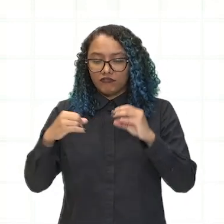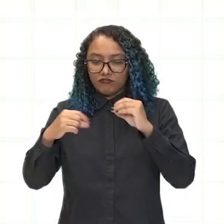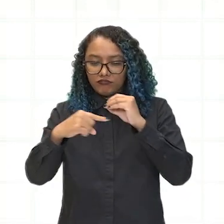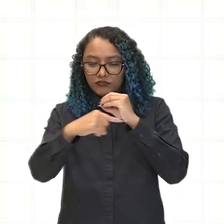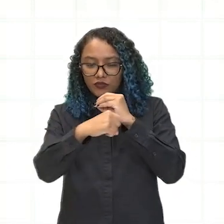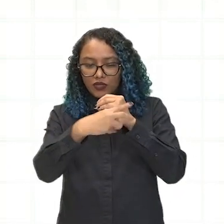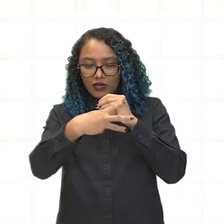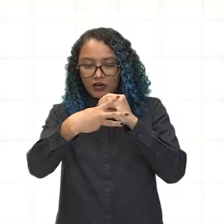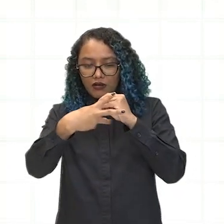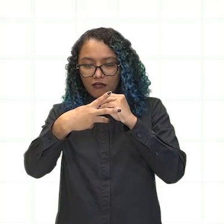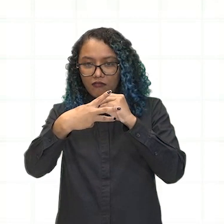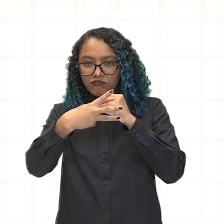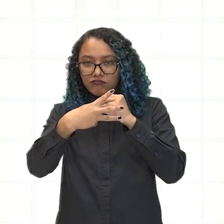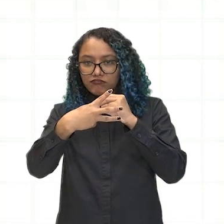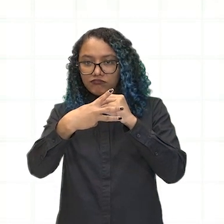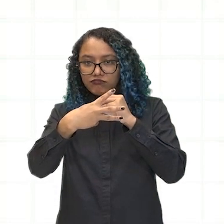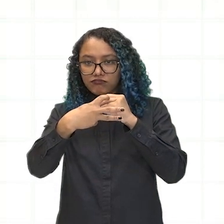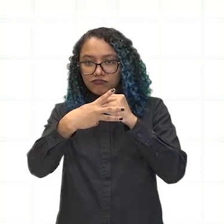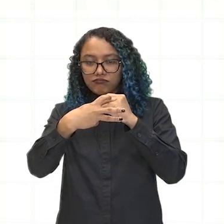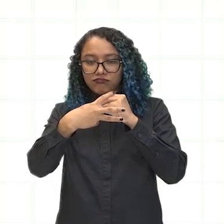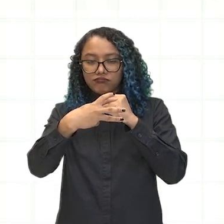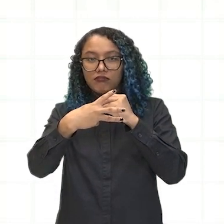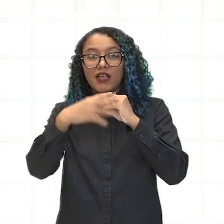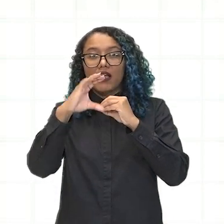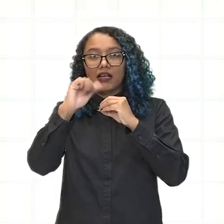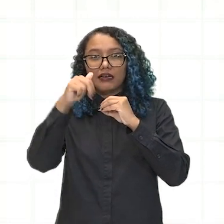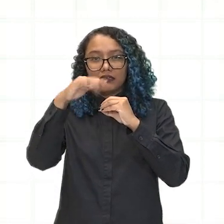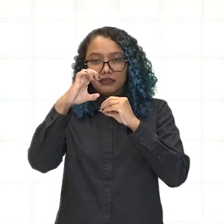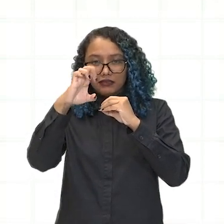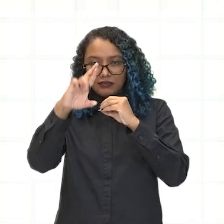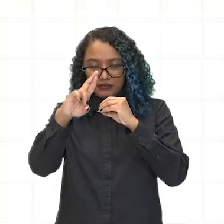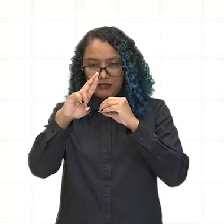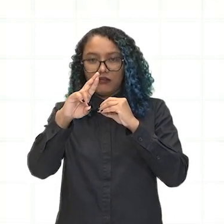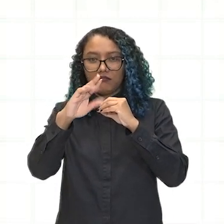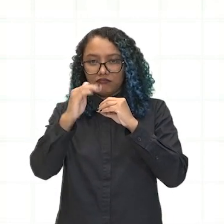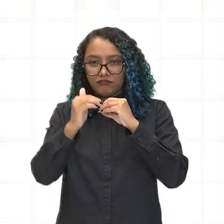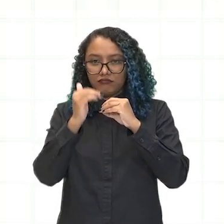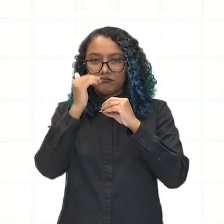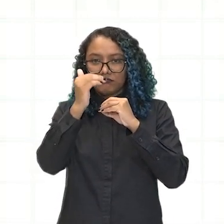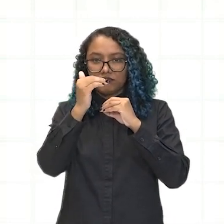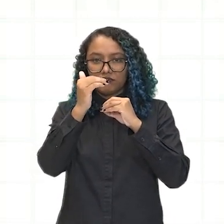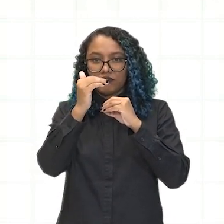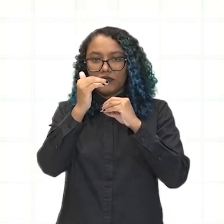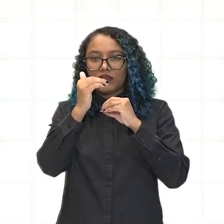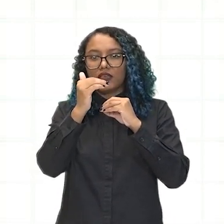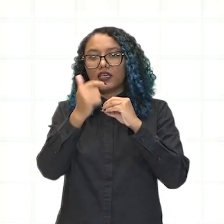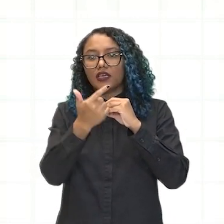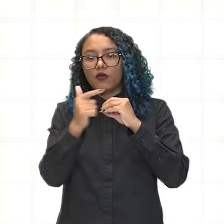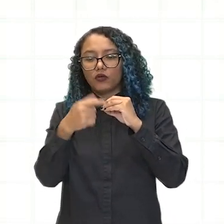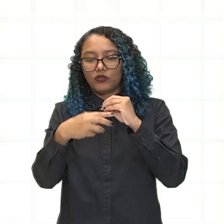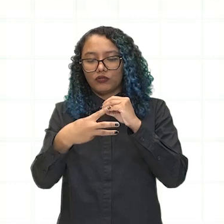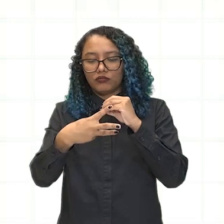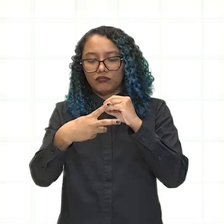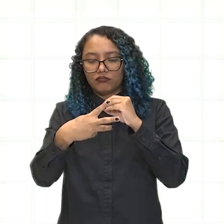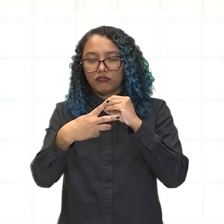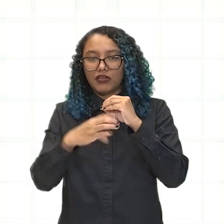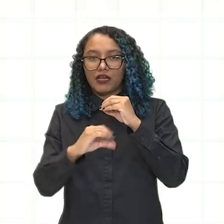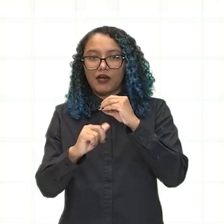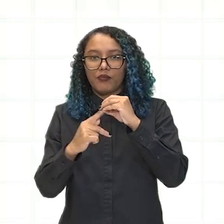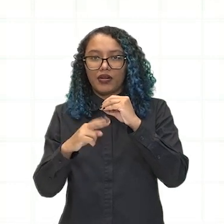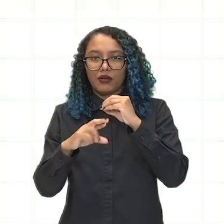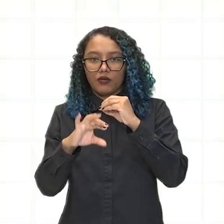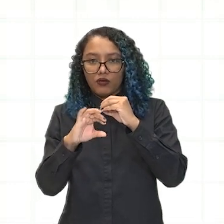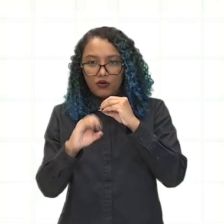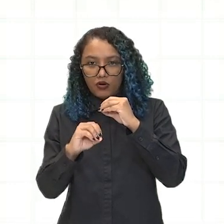de Câncer, está acima do Equador, e o Trópico de Capricórnio abaixo da linha do